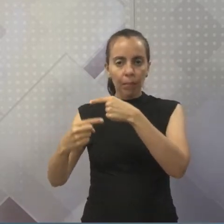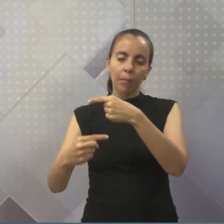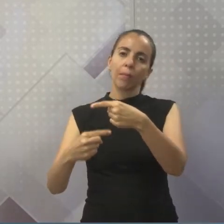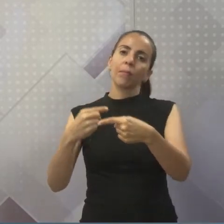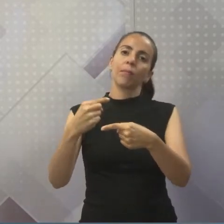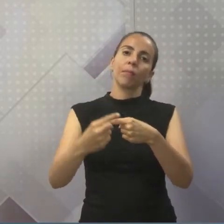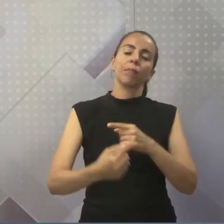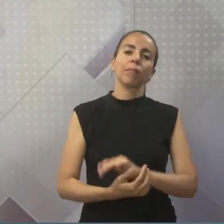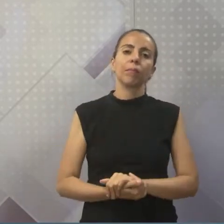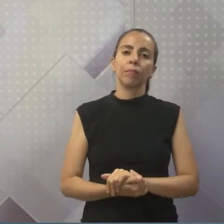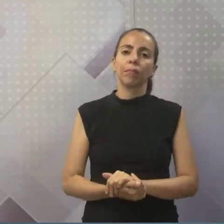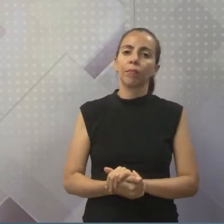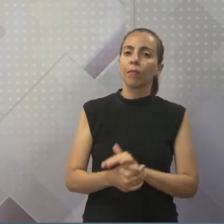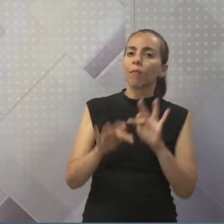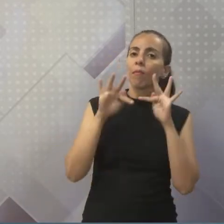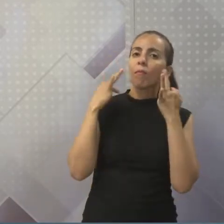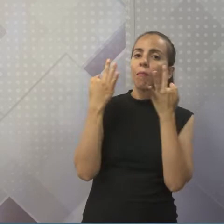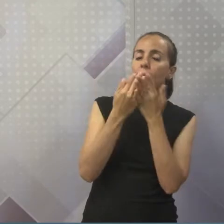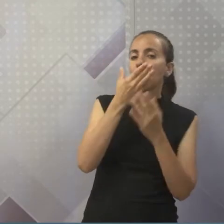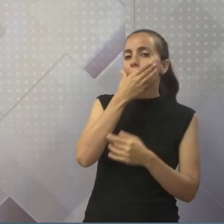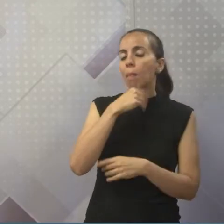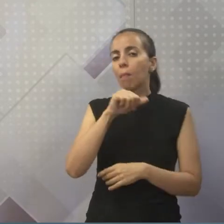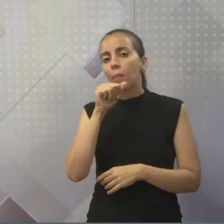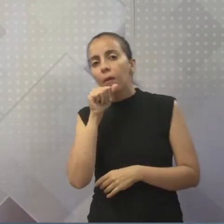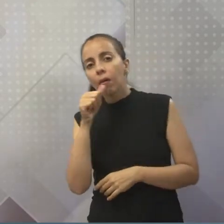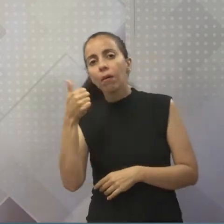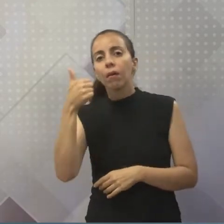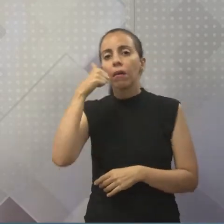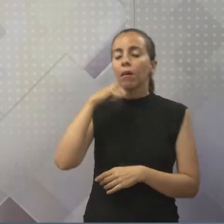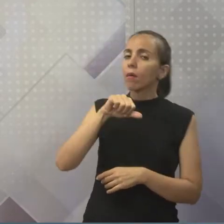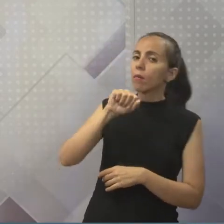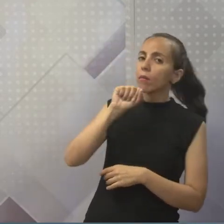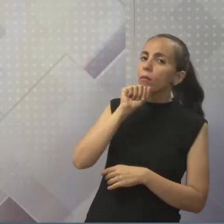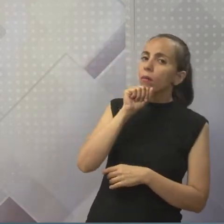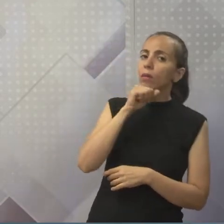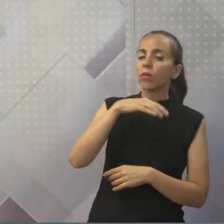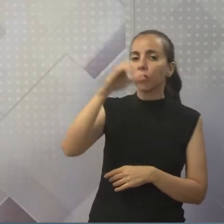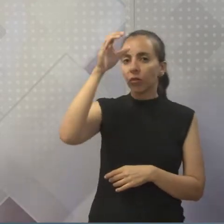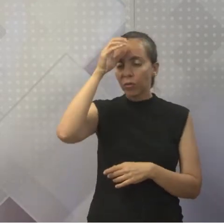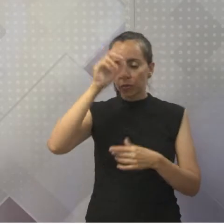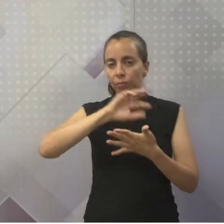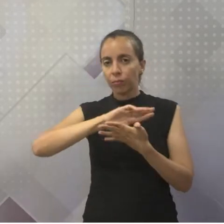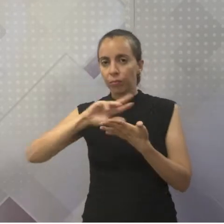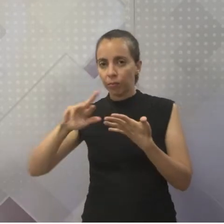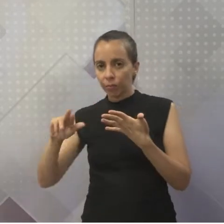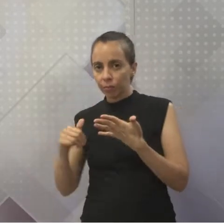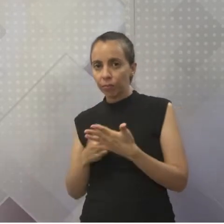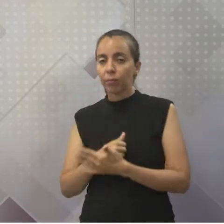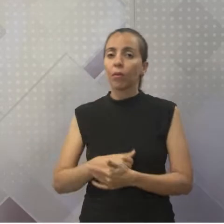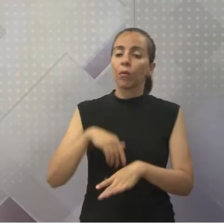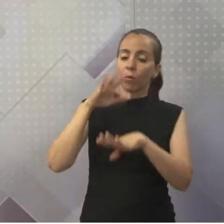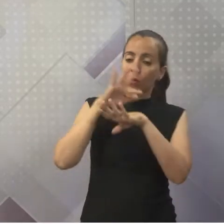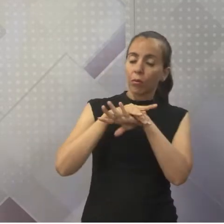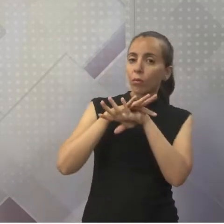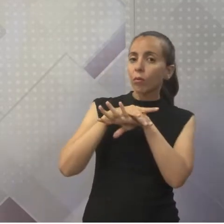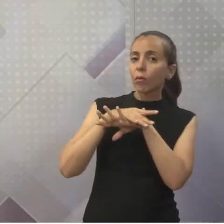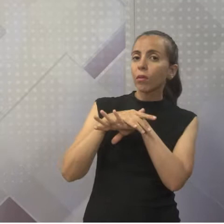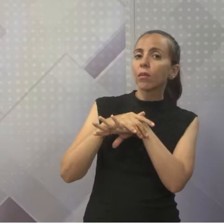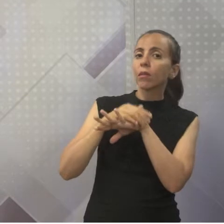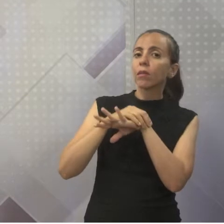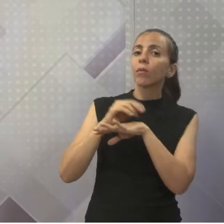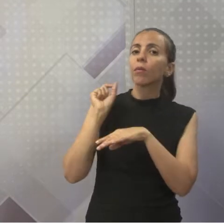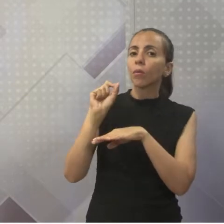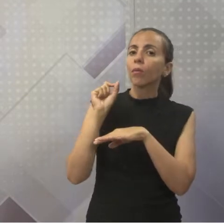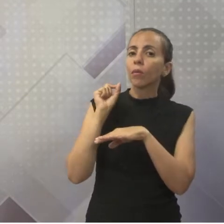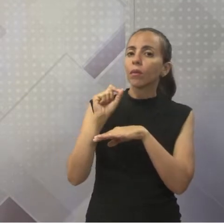nós pelos nossos pais, né? Doenças hereditárias são, portanto, doenças transmitidas